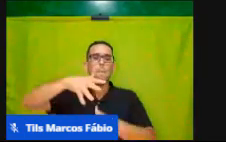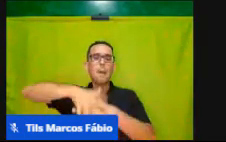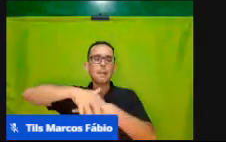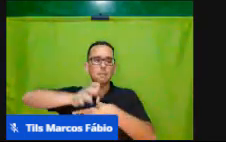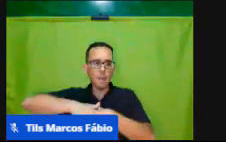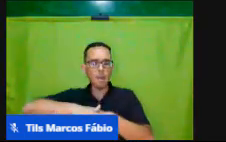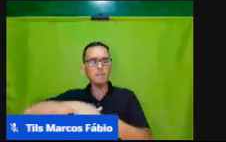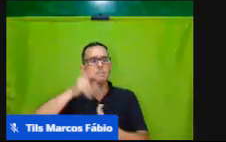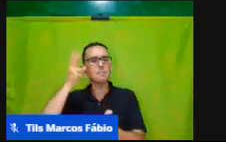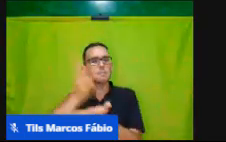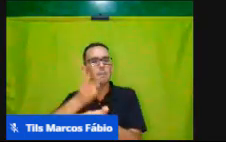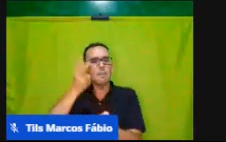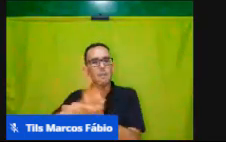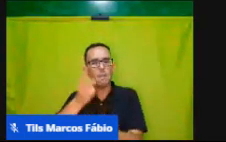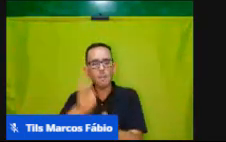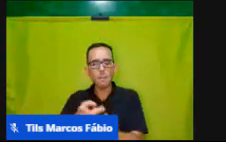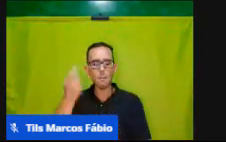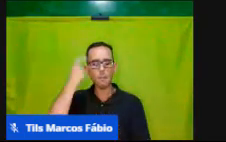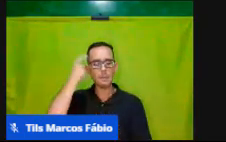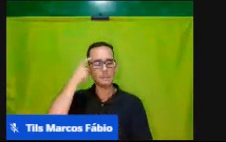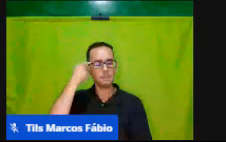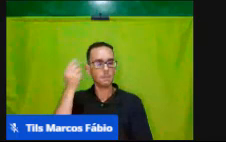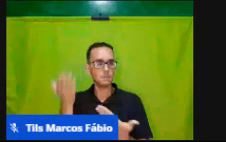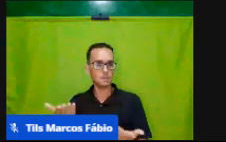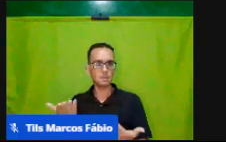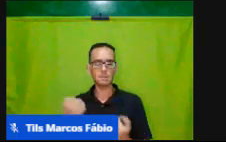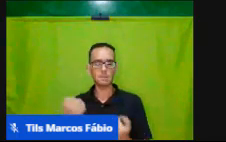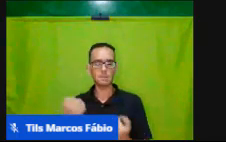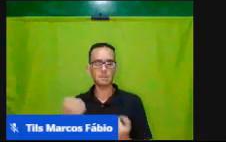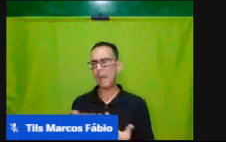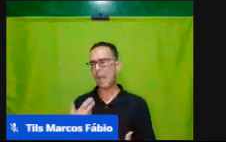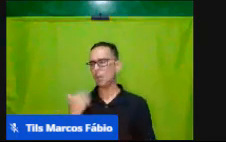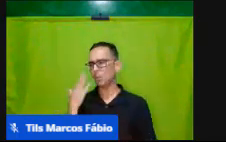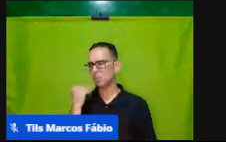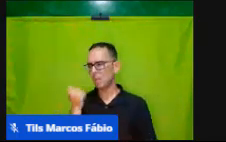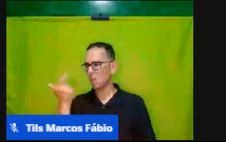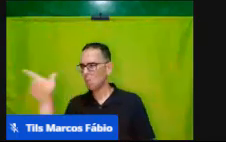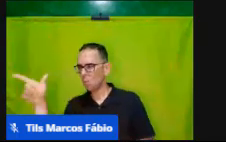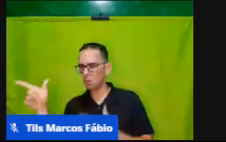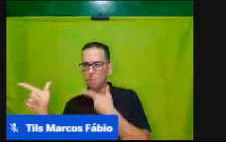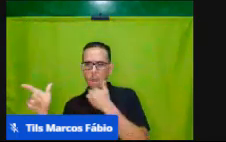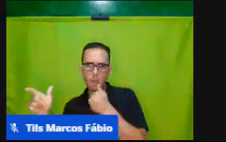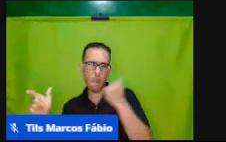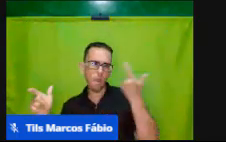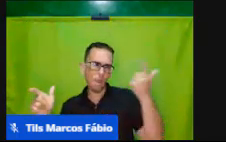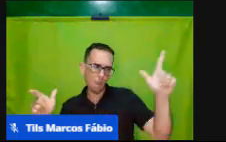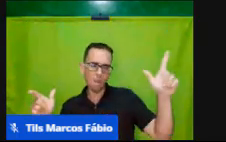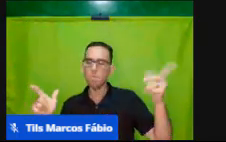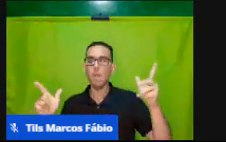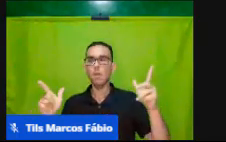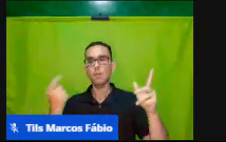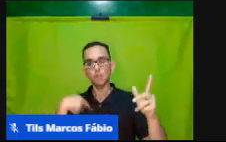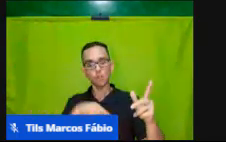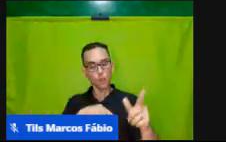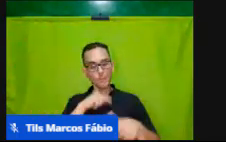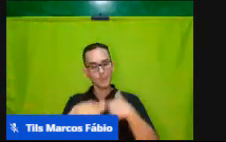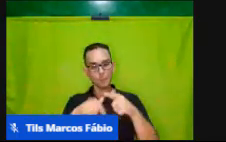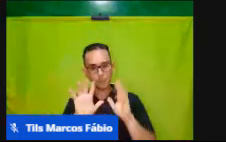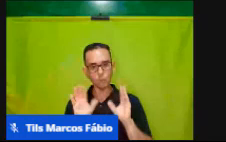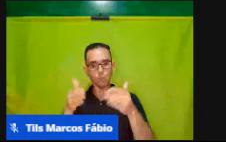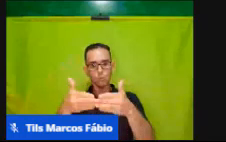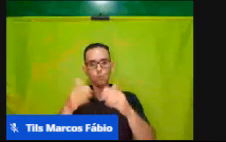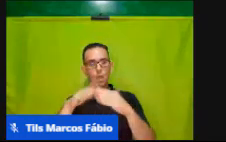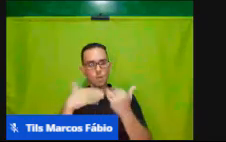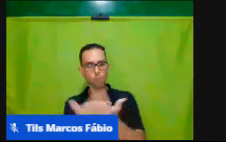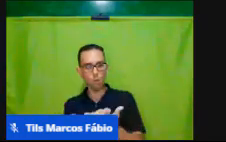sempre pensando nisso, né, questão, eu sei mais que o outro, não, nós trabalhamos pela escola, nós trabalhamos pelo